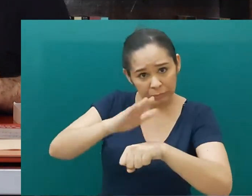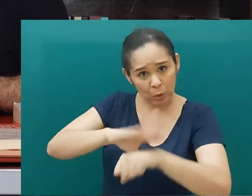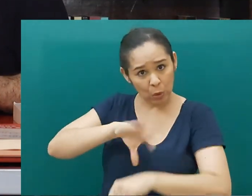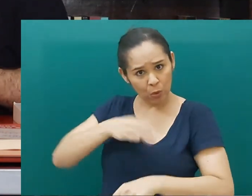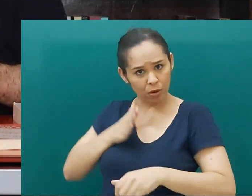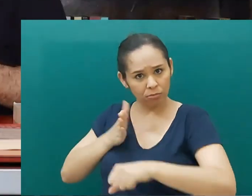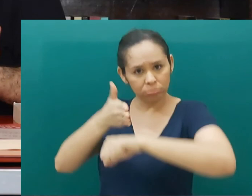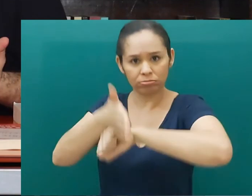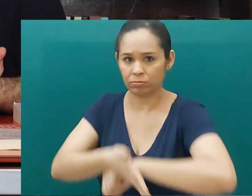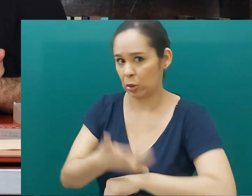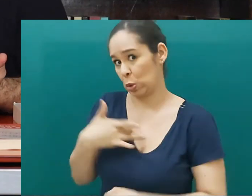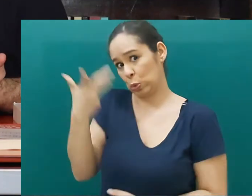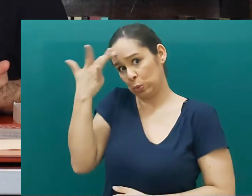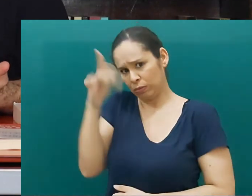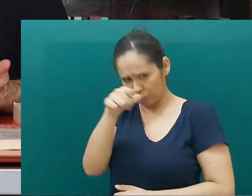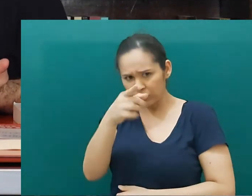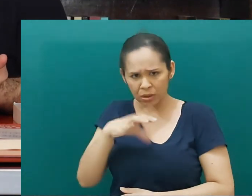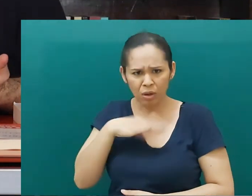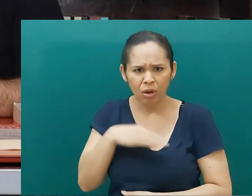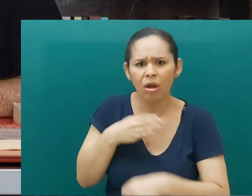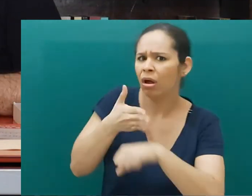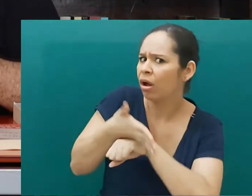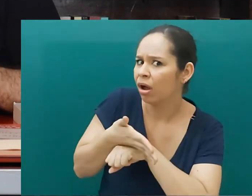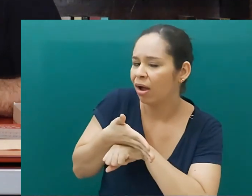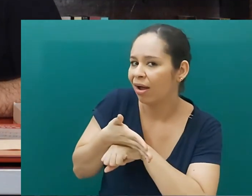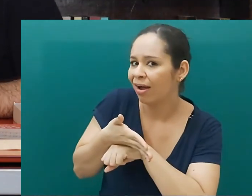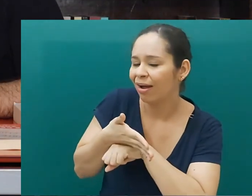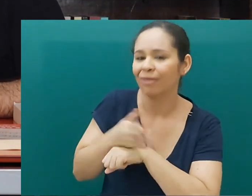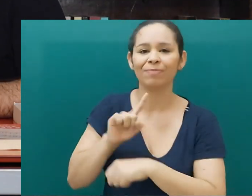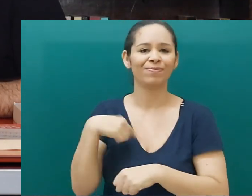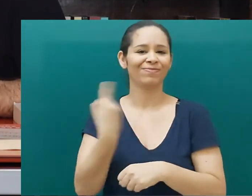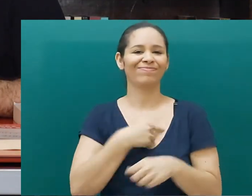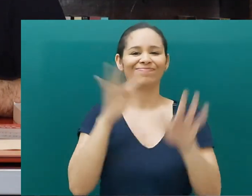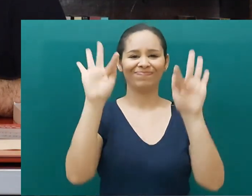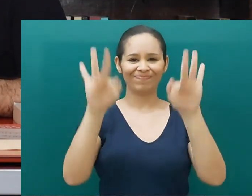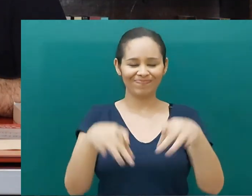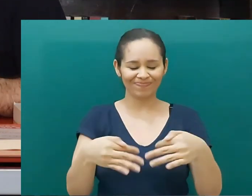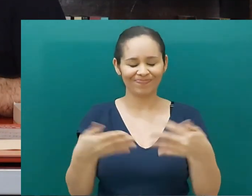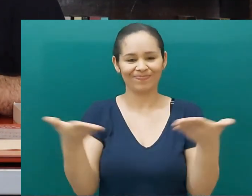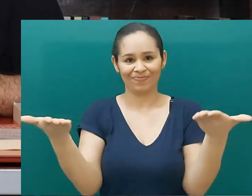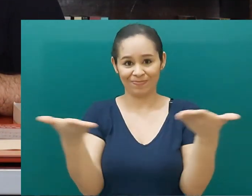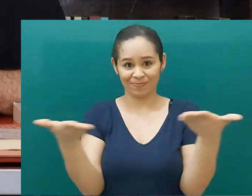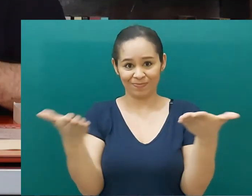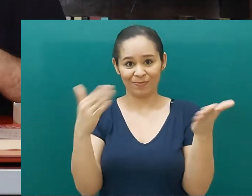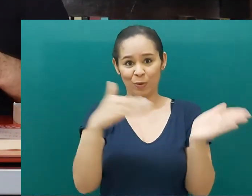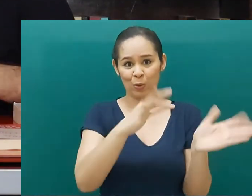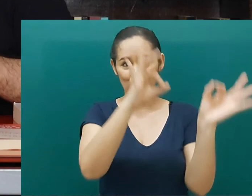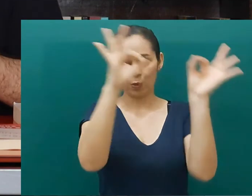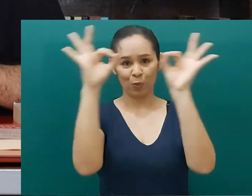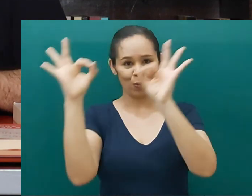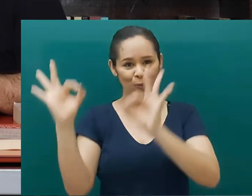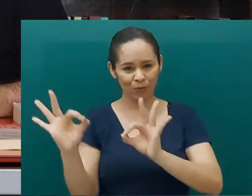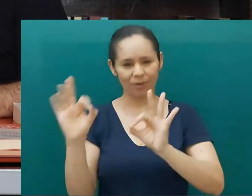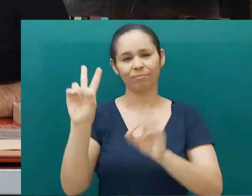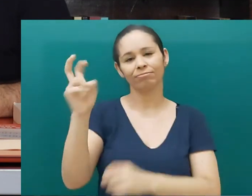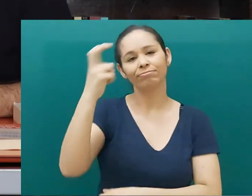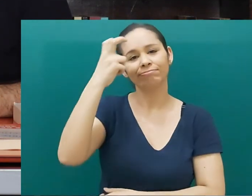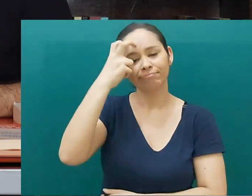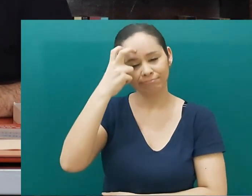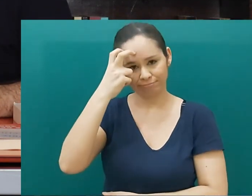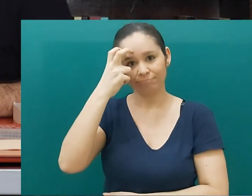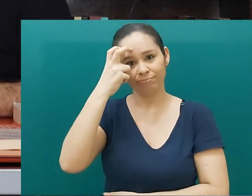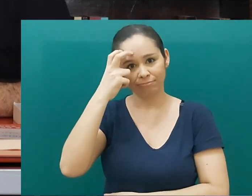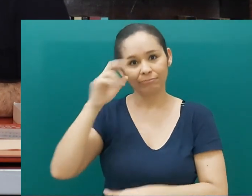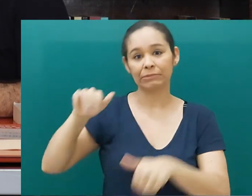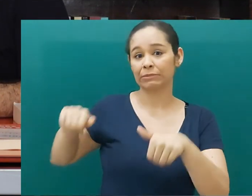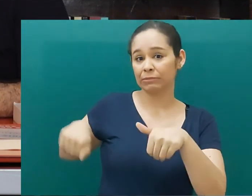visitar, né? Você teria coragem de visitar? Por aqui a gente termina a nossa pequena aula cultural de História da